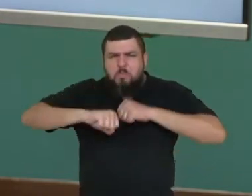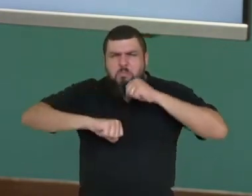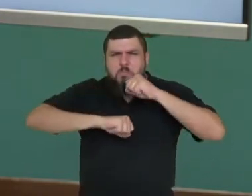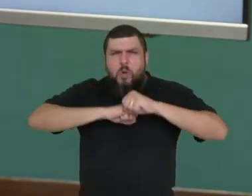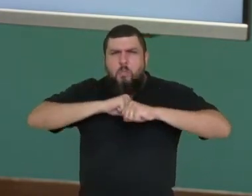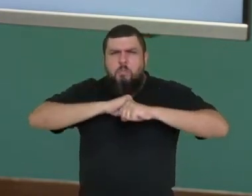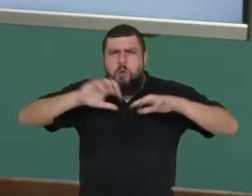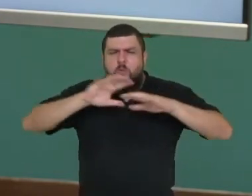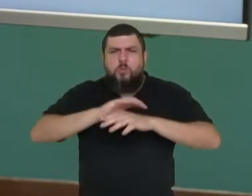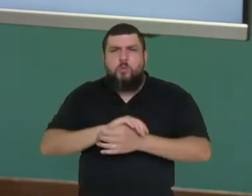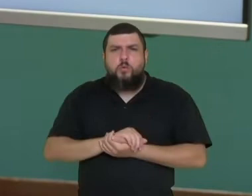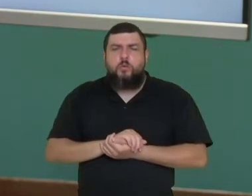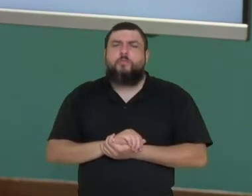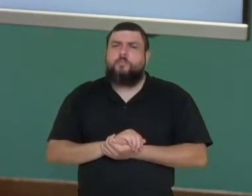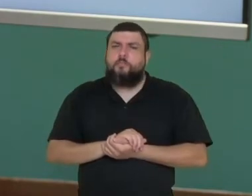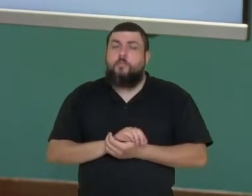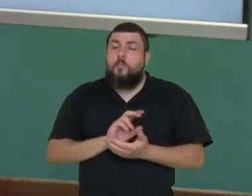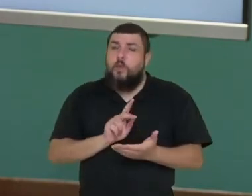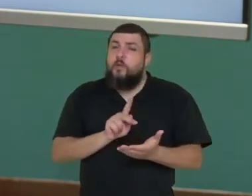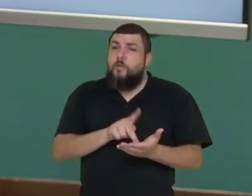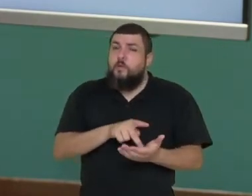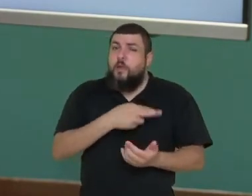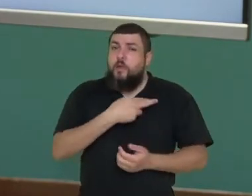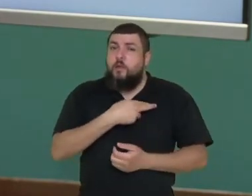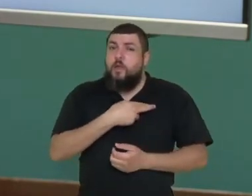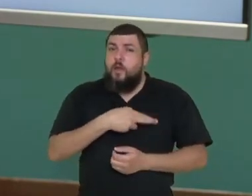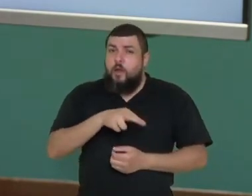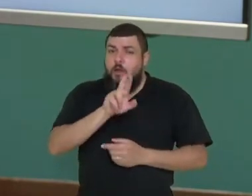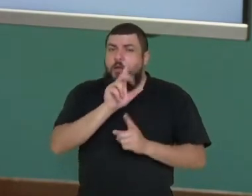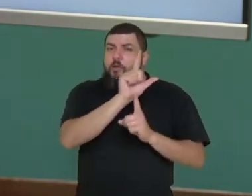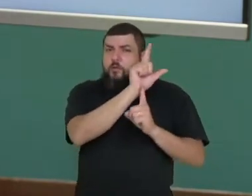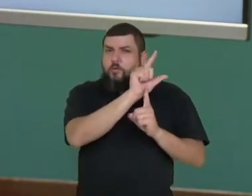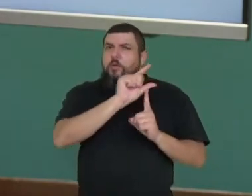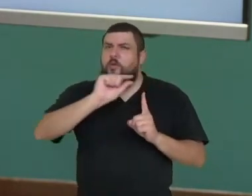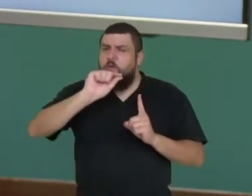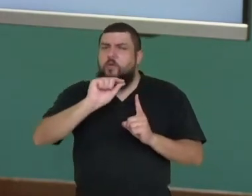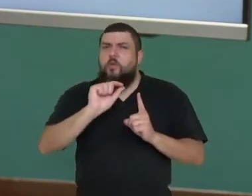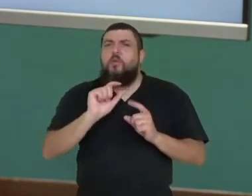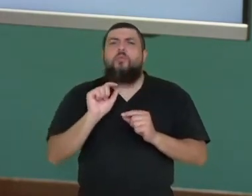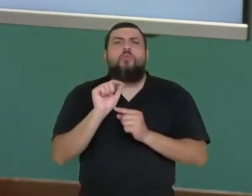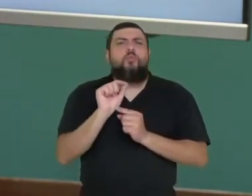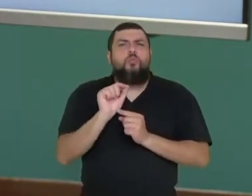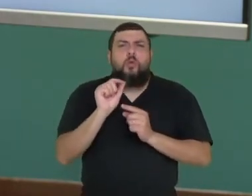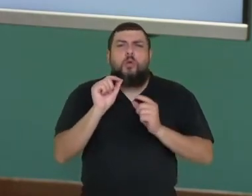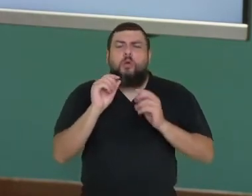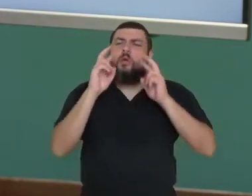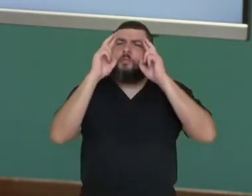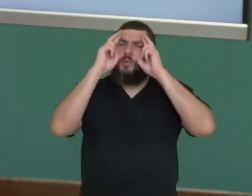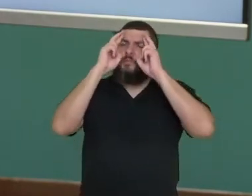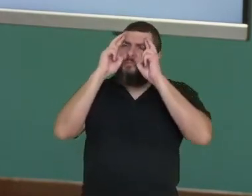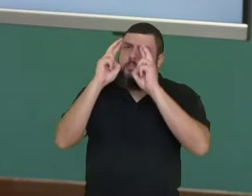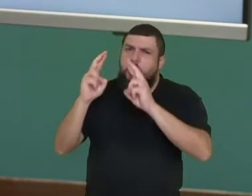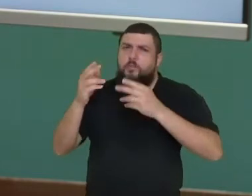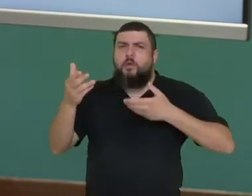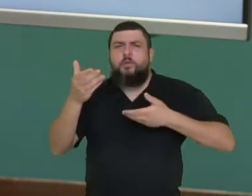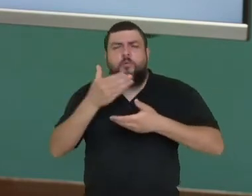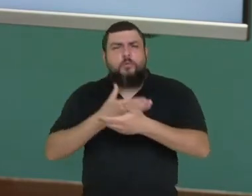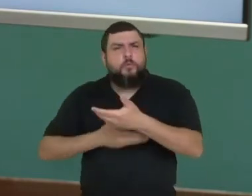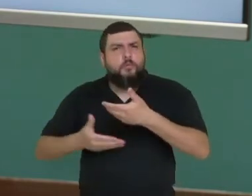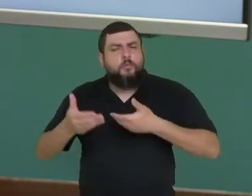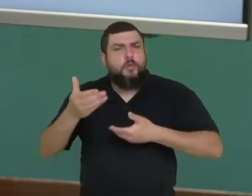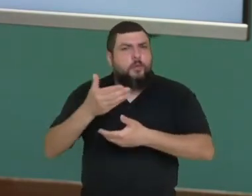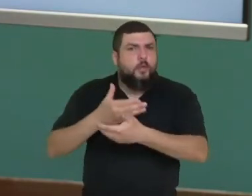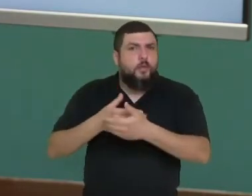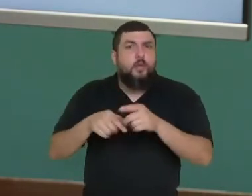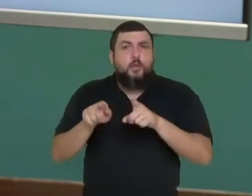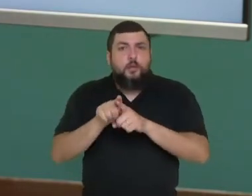a religião islâmica prega, na verdade, o amor, o respeito ao próximo, né? E, enfim, a integridade